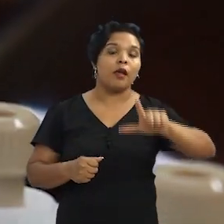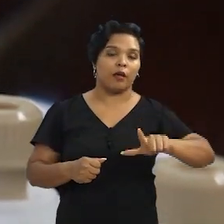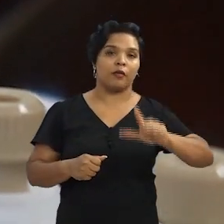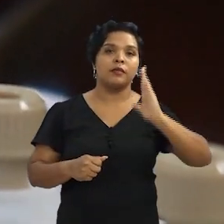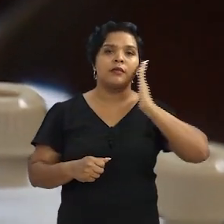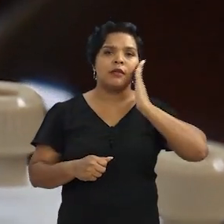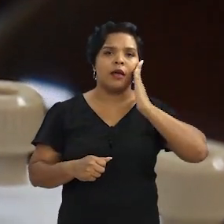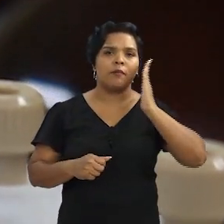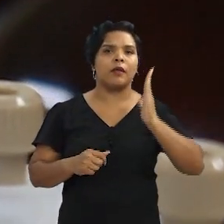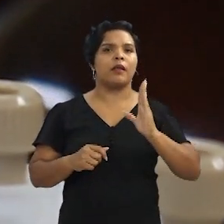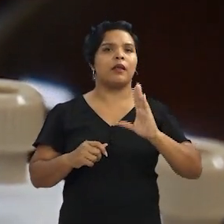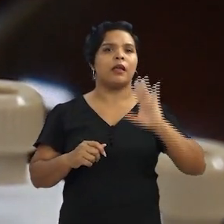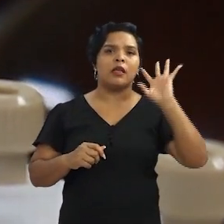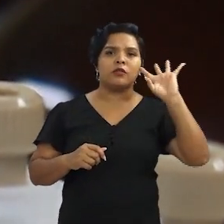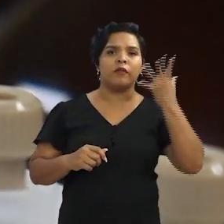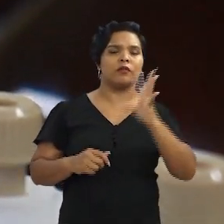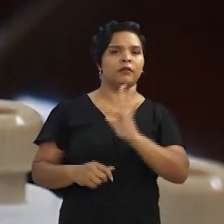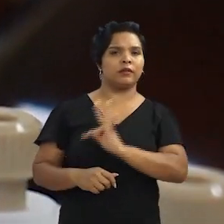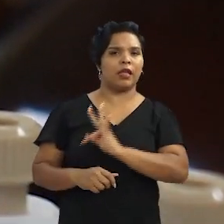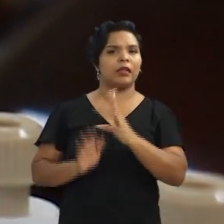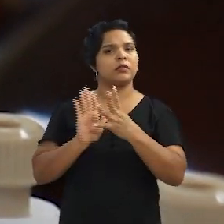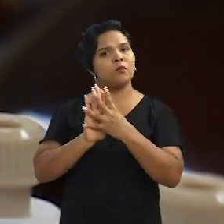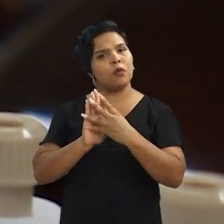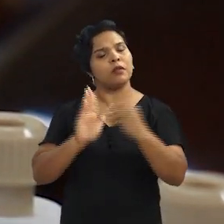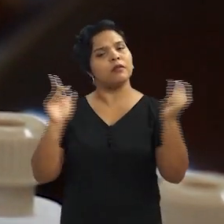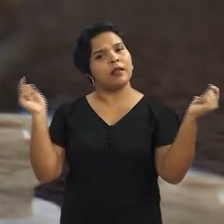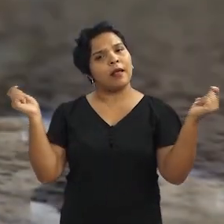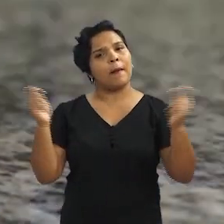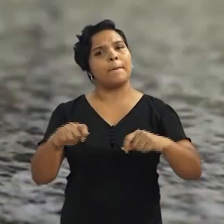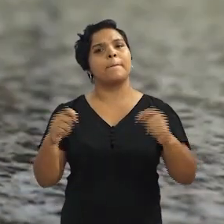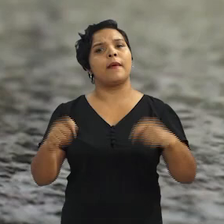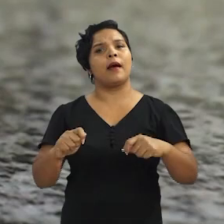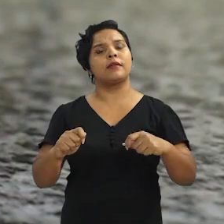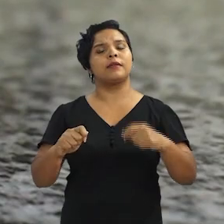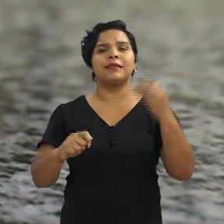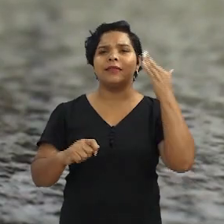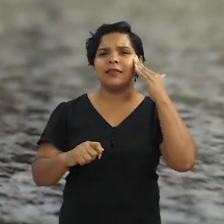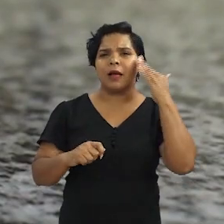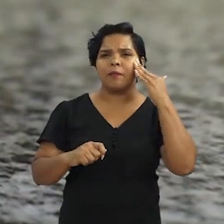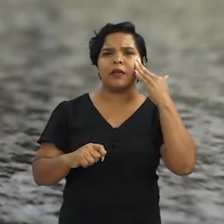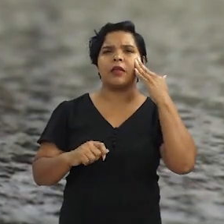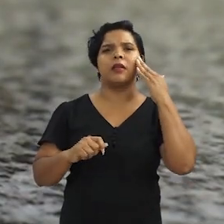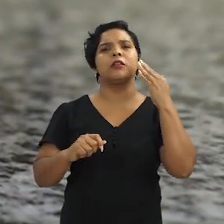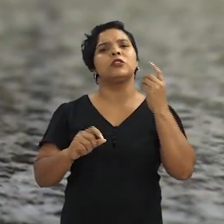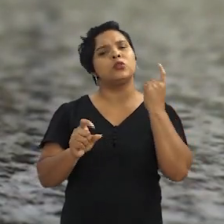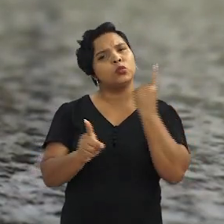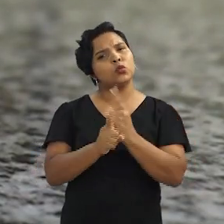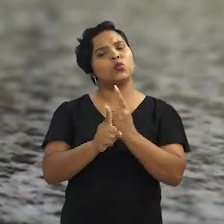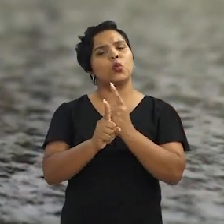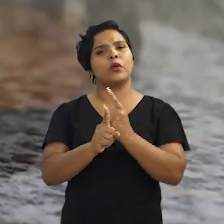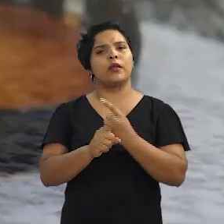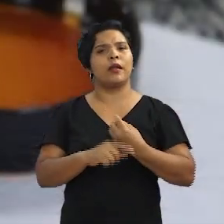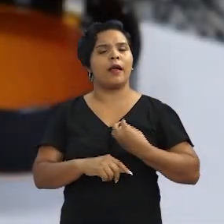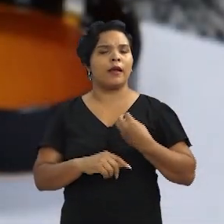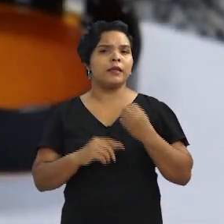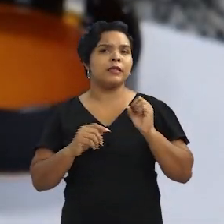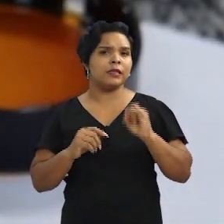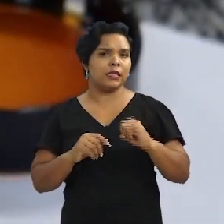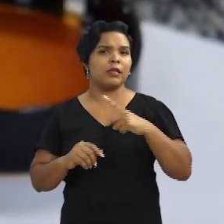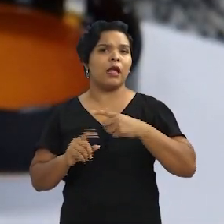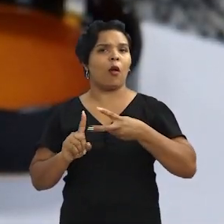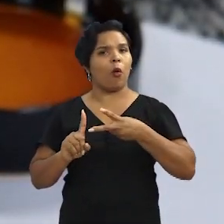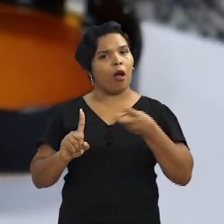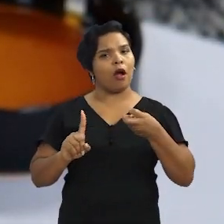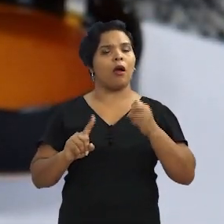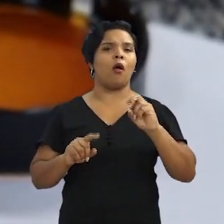né? Desenvolvendo técnicas e modelos que sejam capazes de estimar, de identificar a